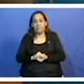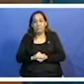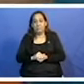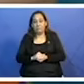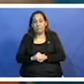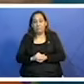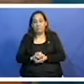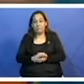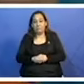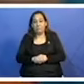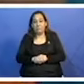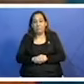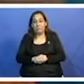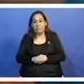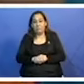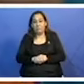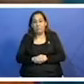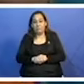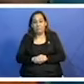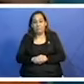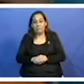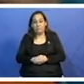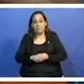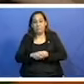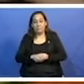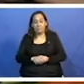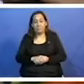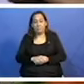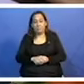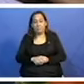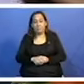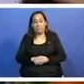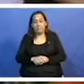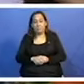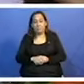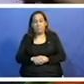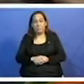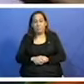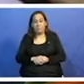ninho. Prontos? Vamos lá?